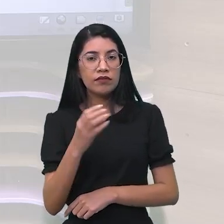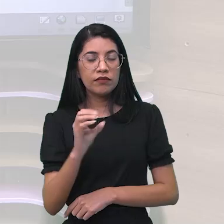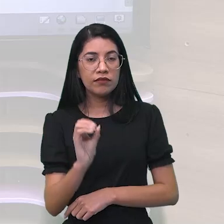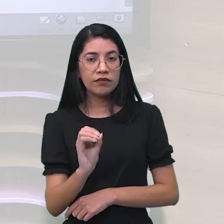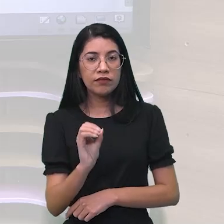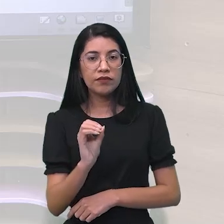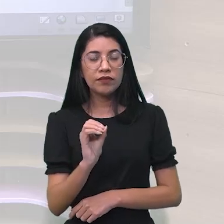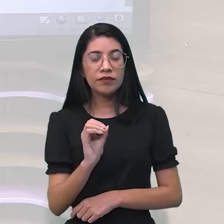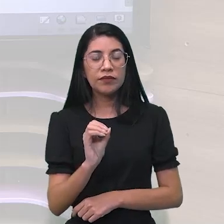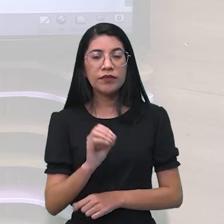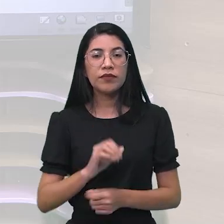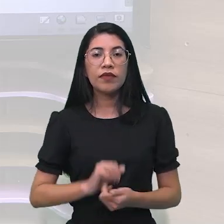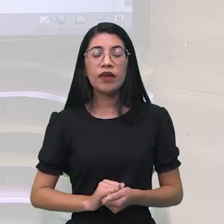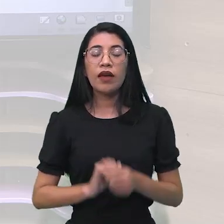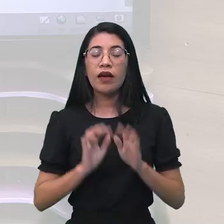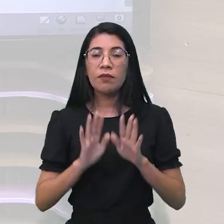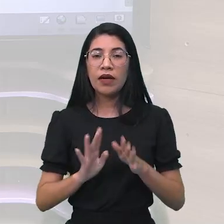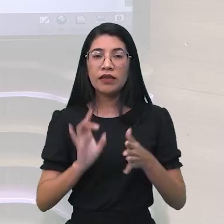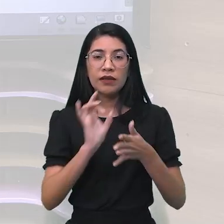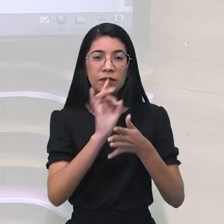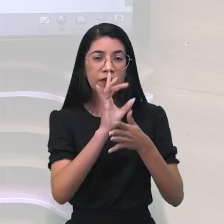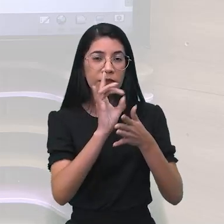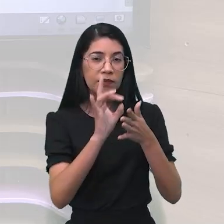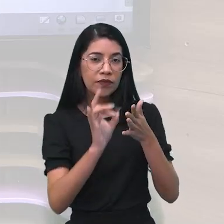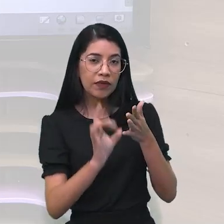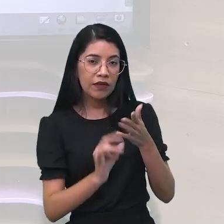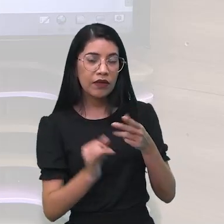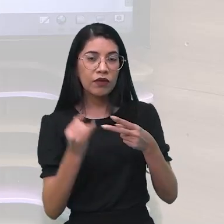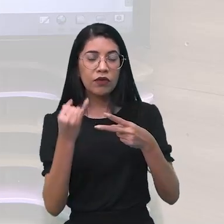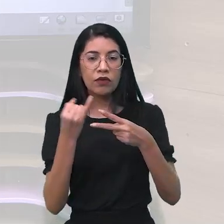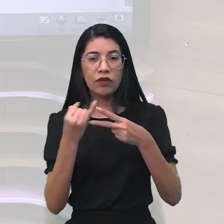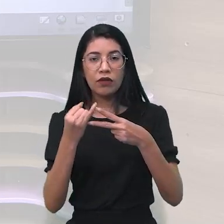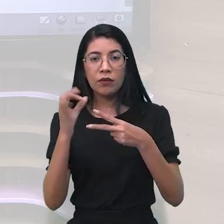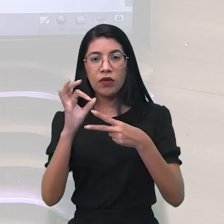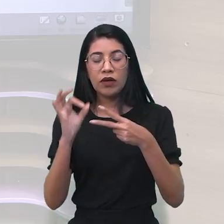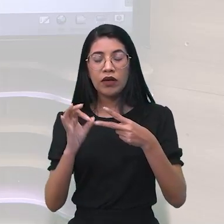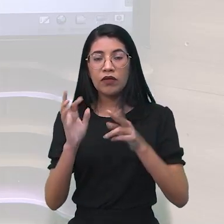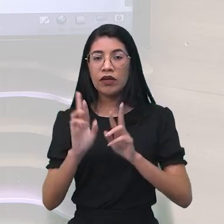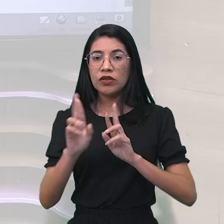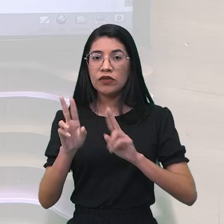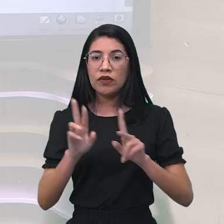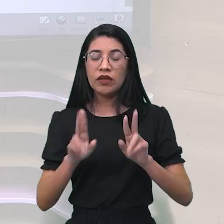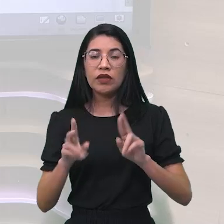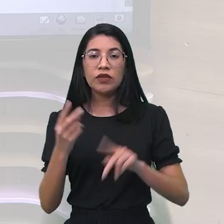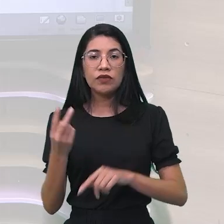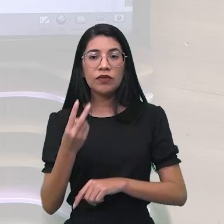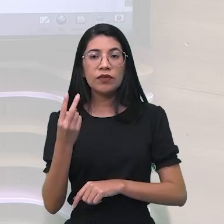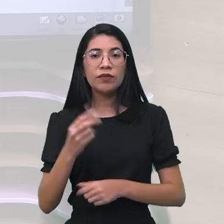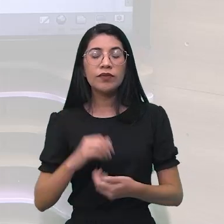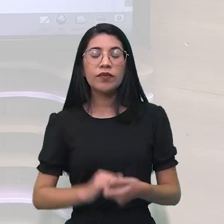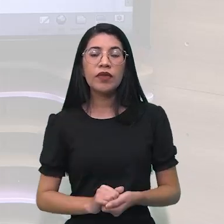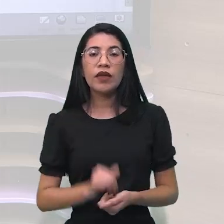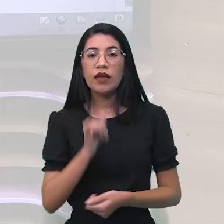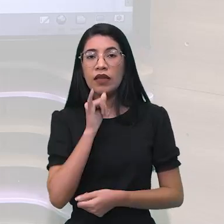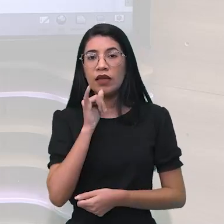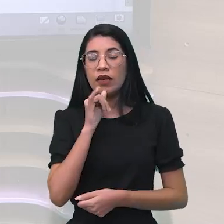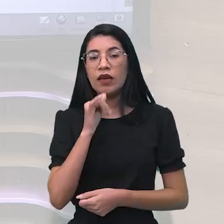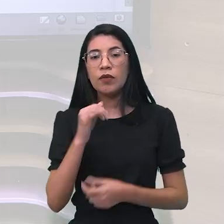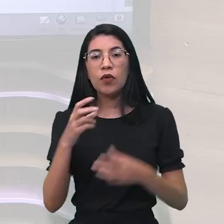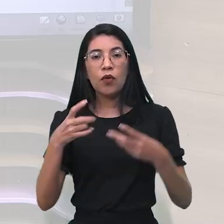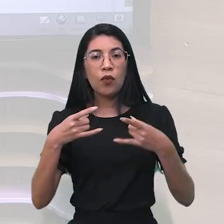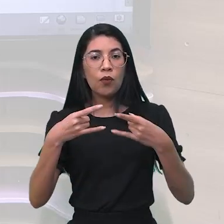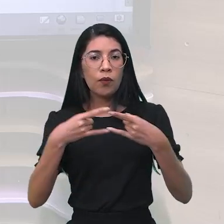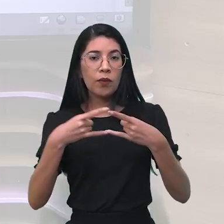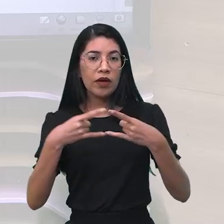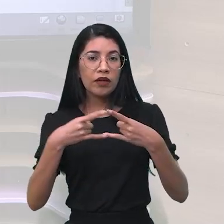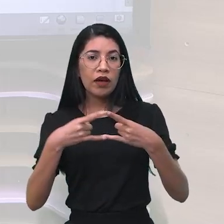tá? Mas para cada um deles nós teremos um valor diferente. Aqui deu 360. O pentágono já